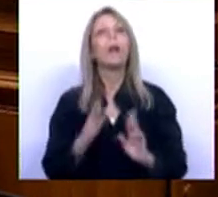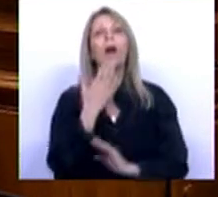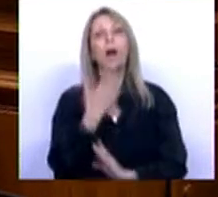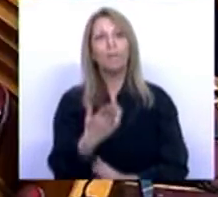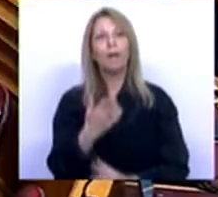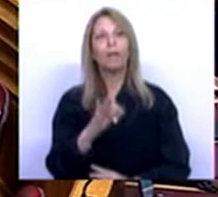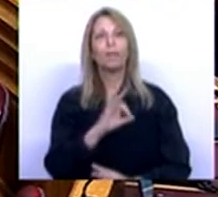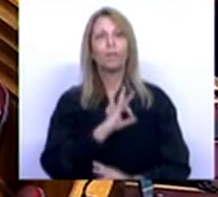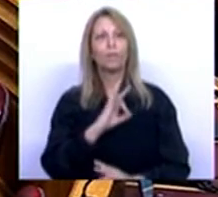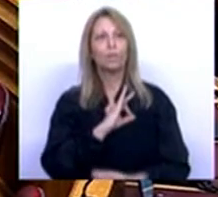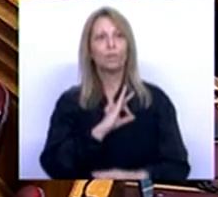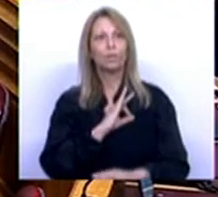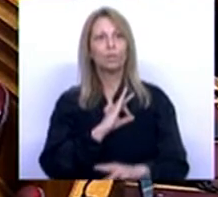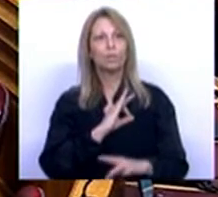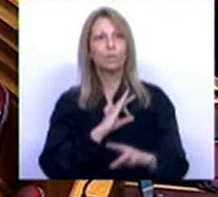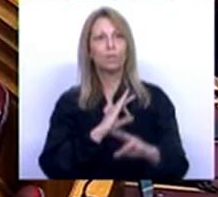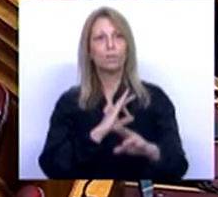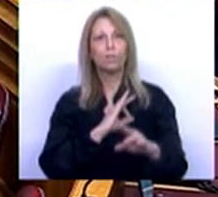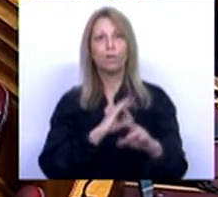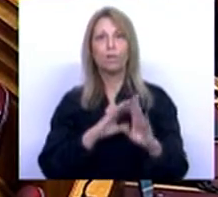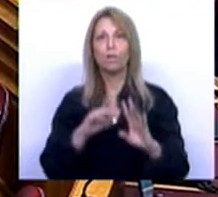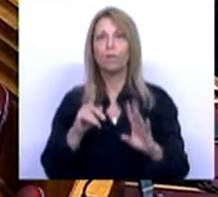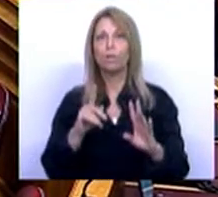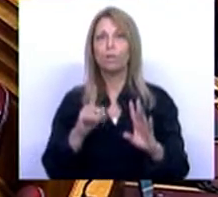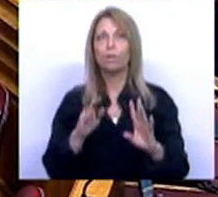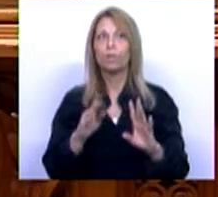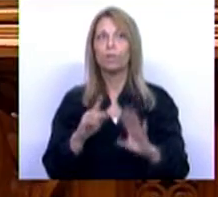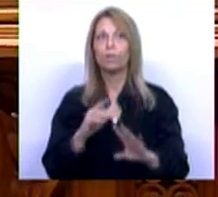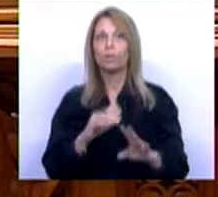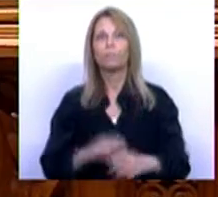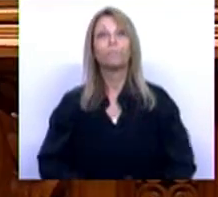senhores deputados. Muito obrigado.